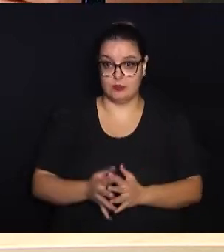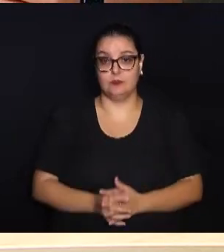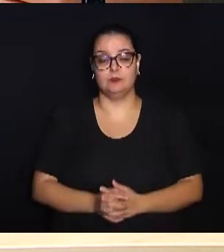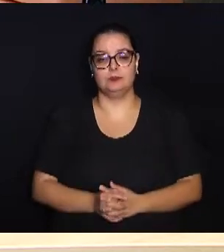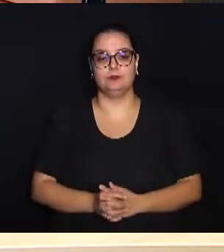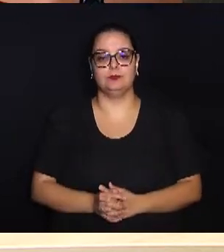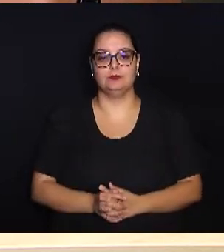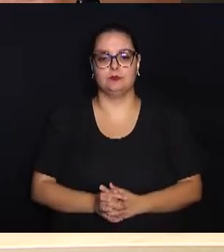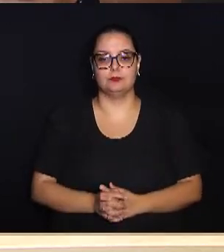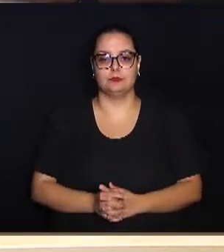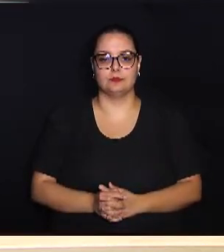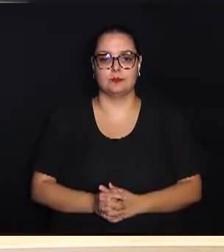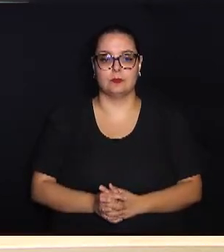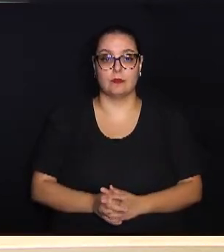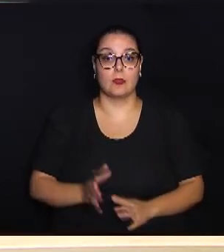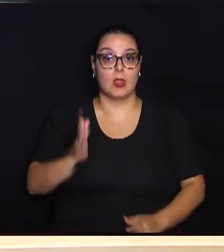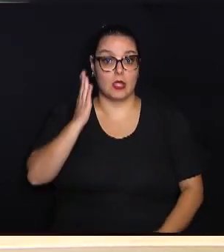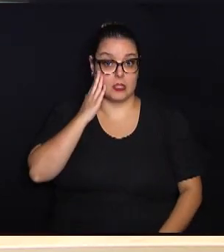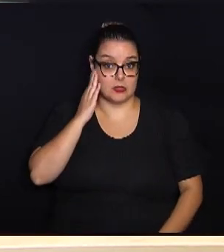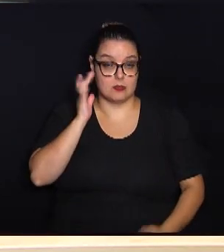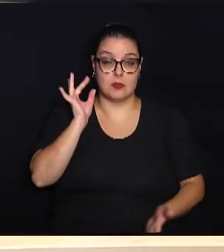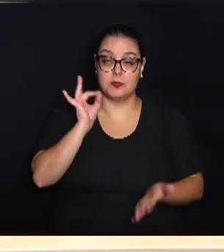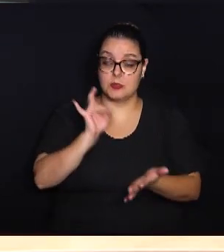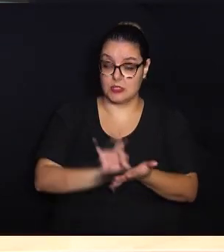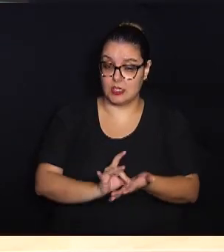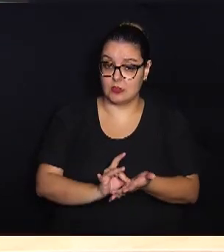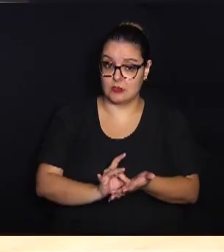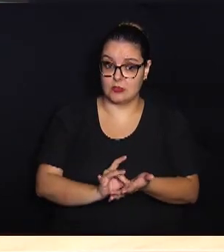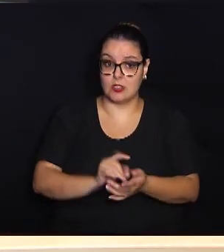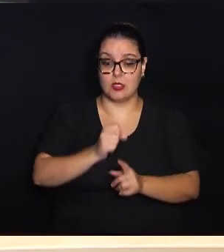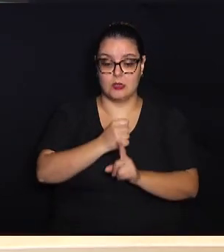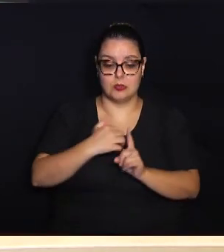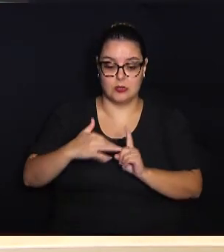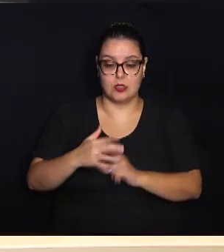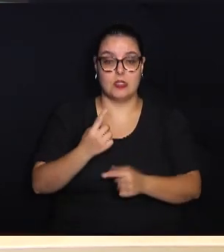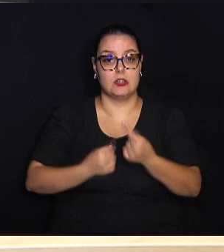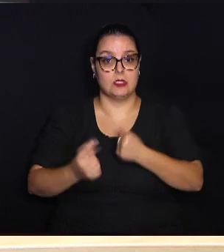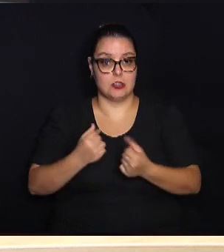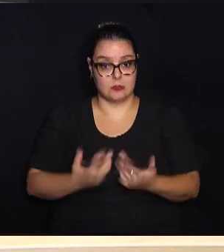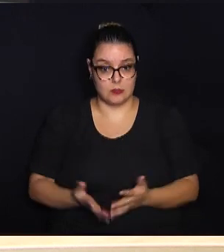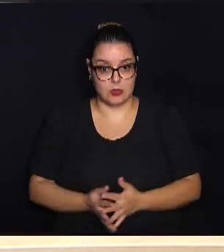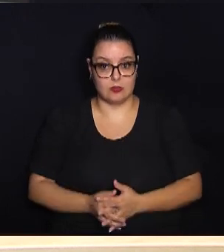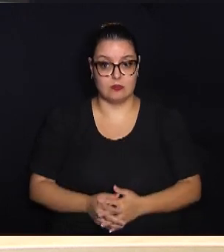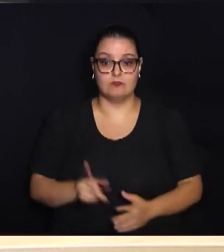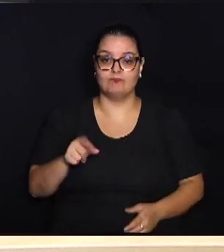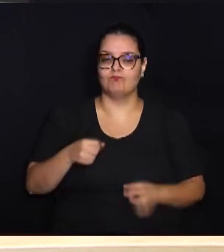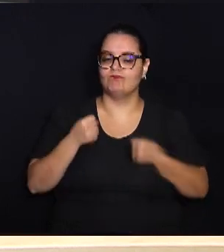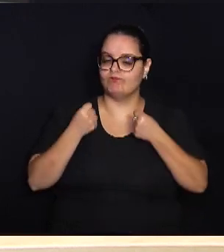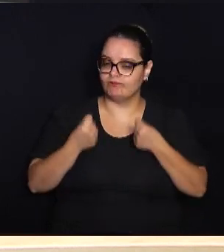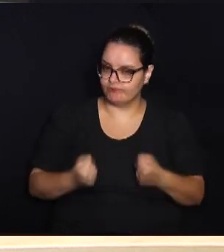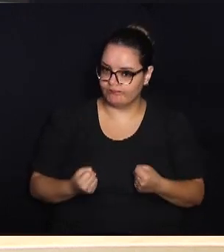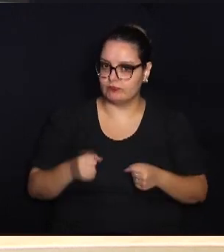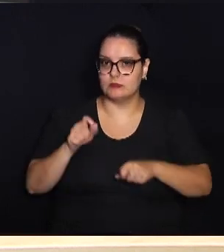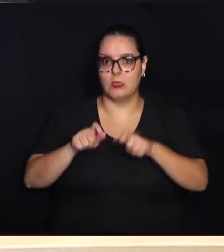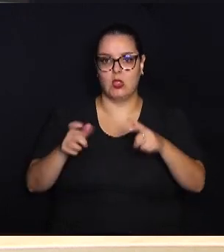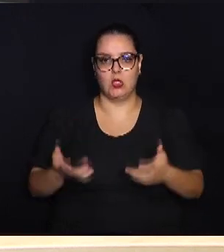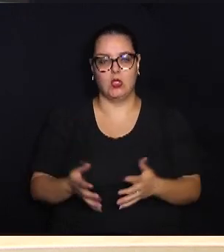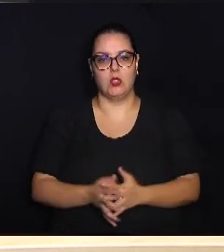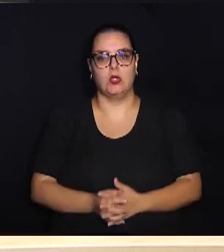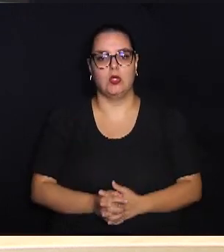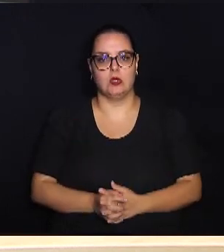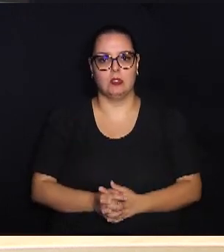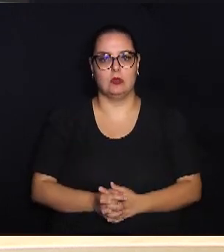planejamento. Então, assim, sabemos que a realidade social e econômica ela é cruel com as